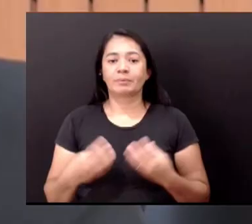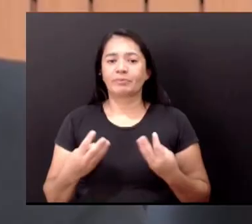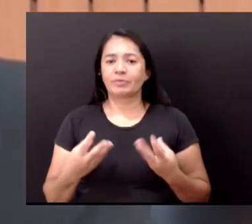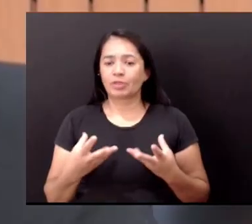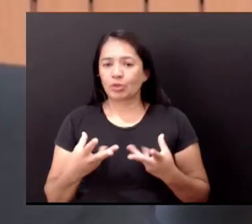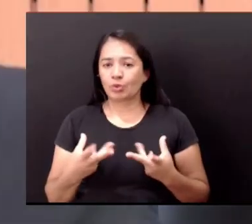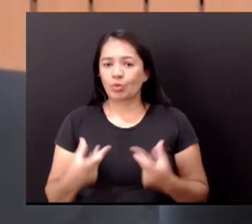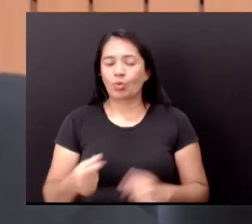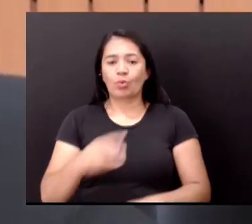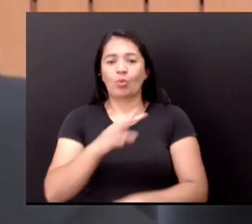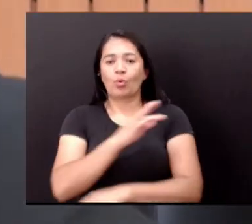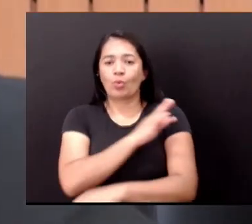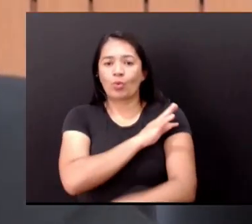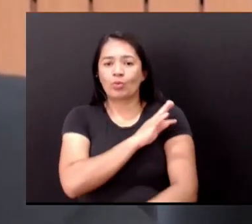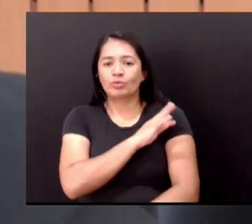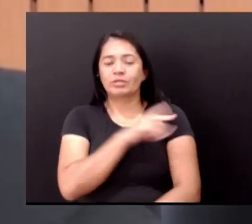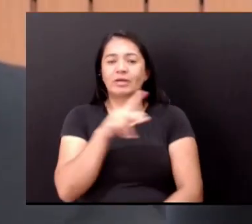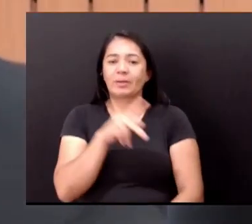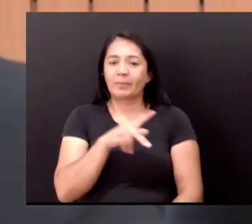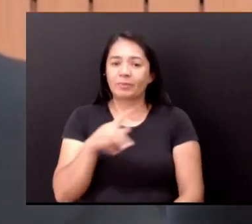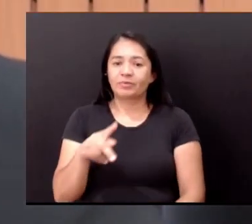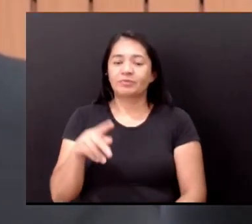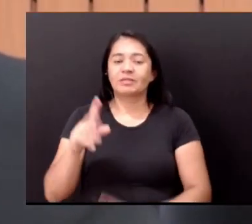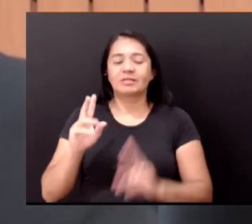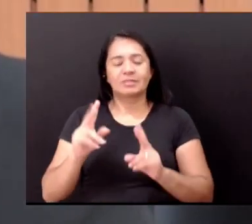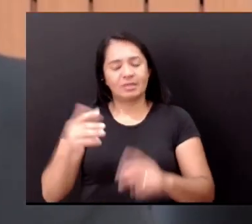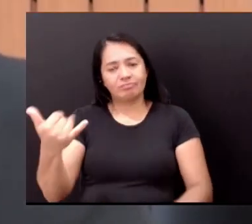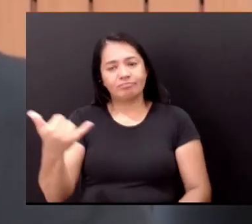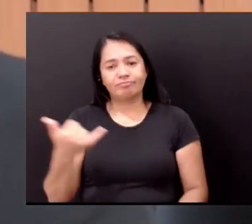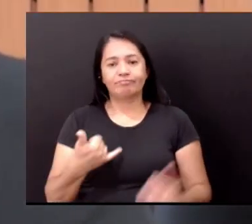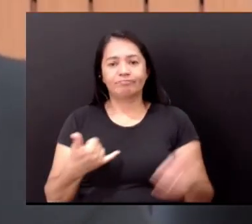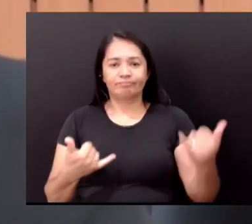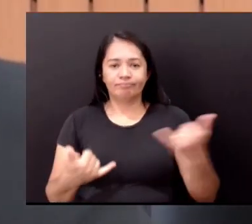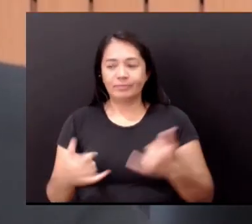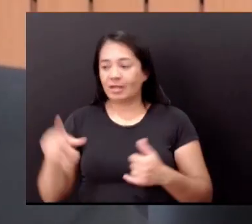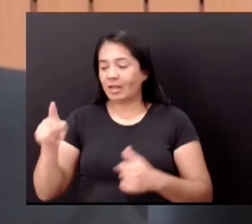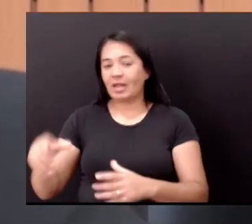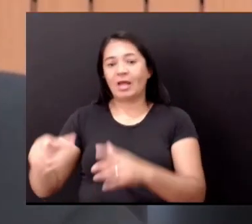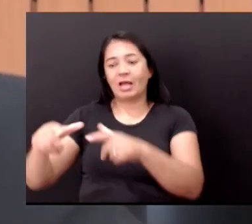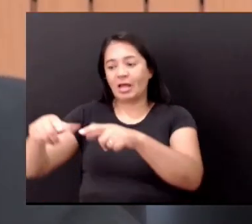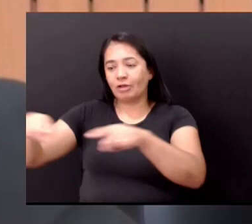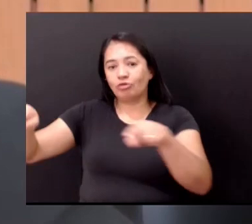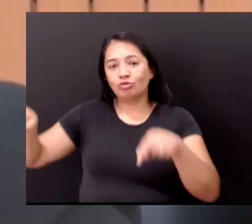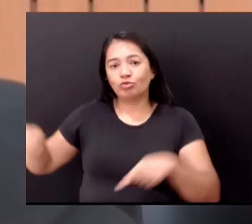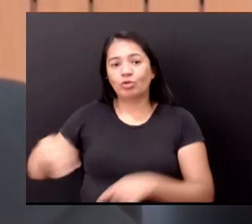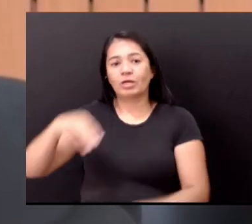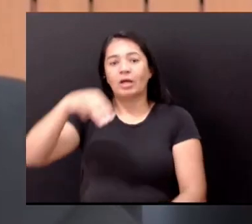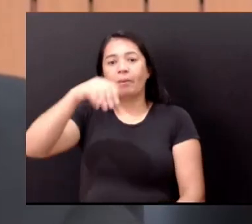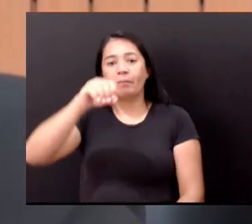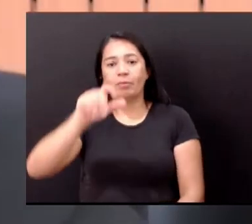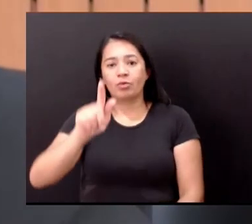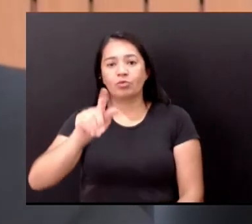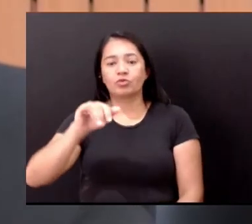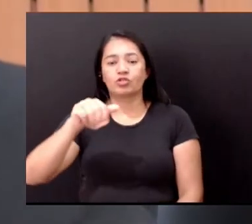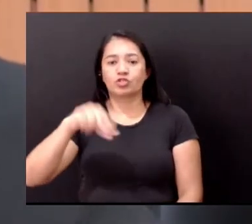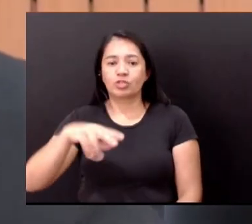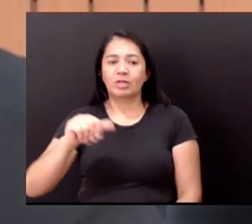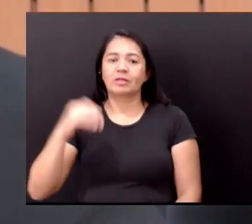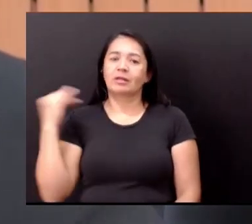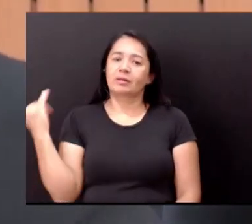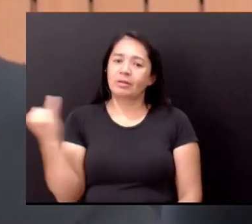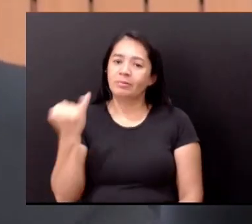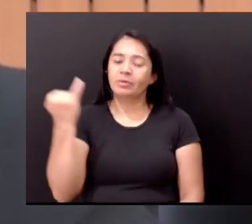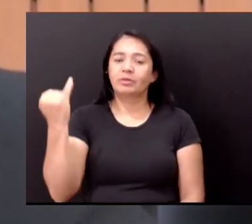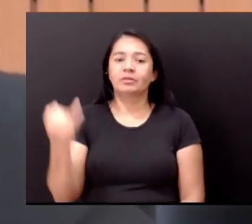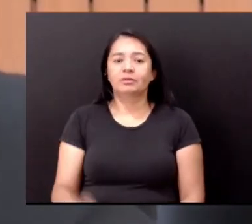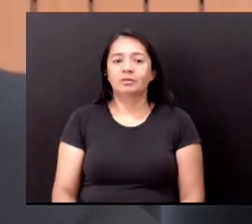os professores, sempre me falaram do estádio da Mogiana, do campo da Mogiana, da importância dele e quão